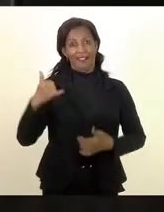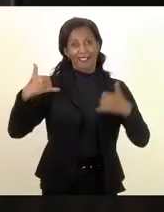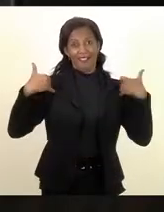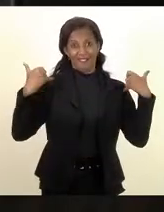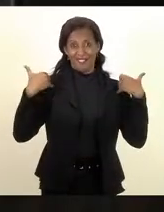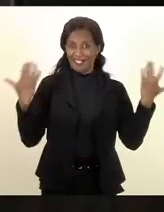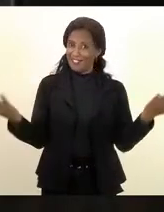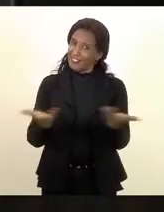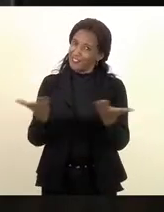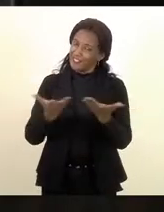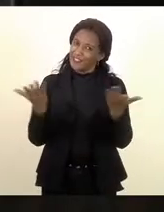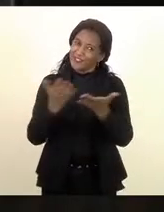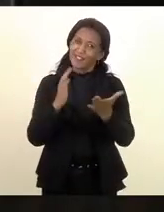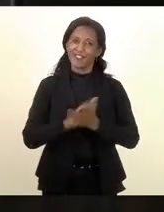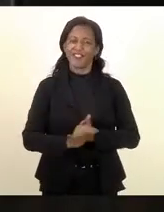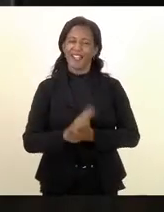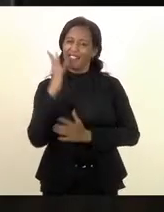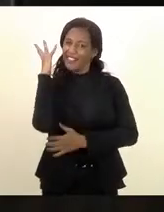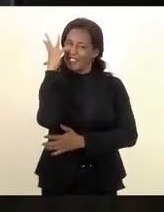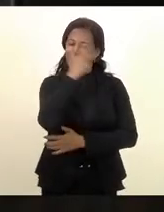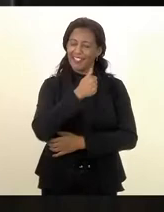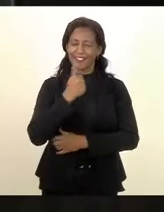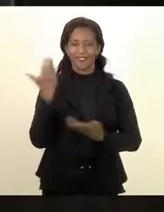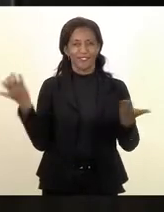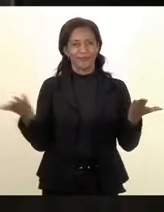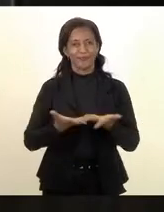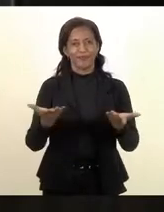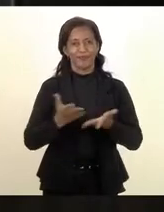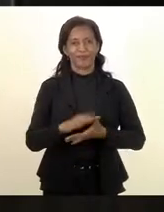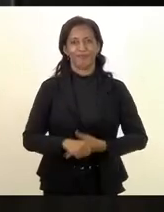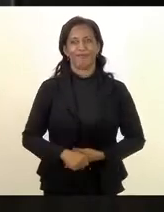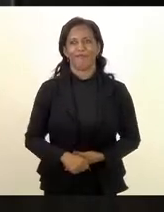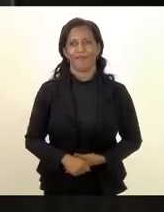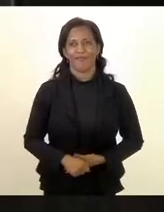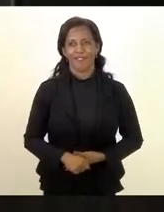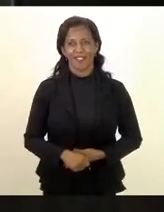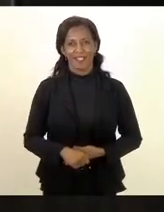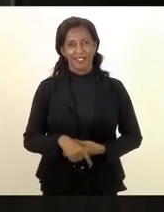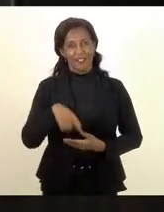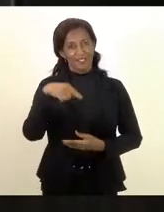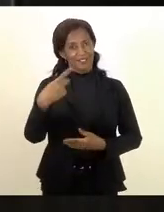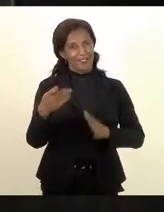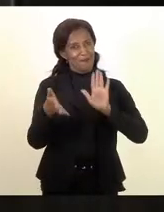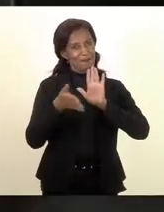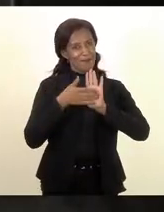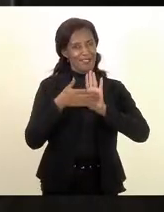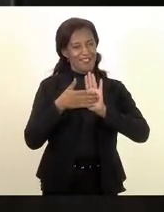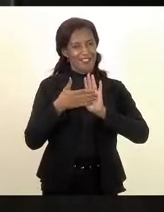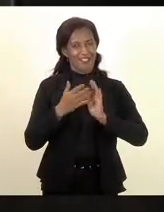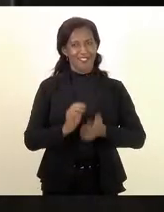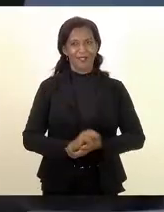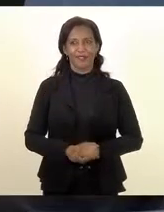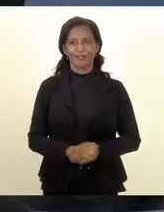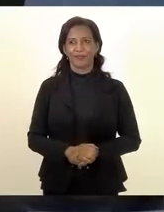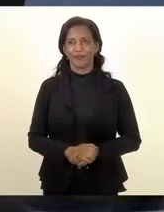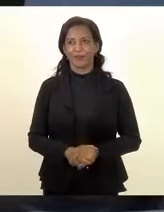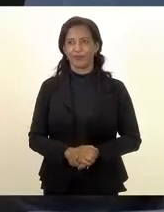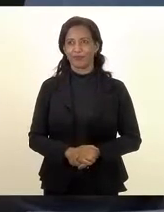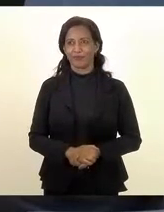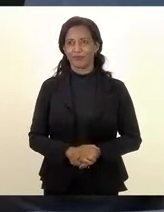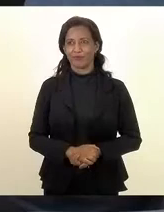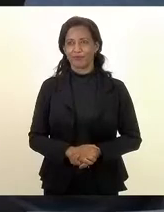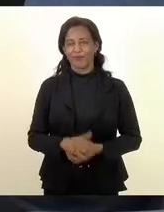do dia está lindíssima hoje vai dar o parecer obrigado